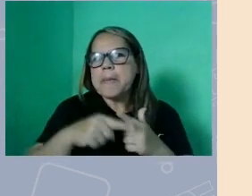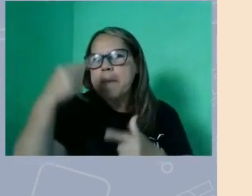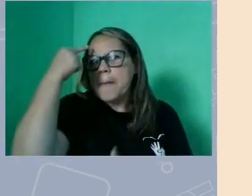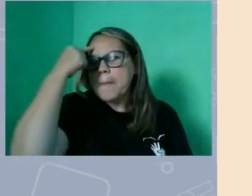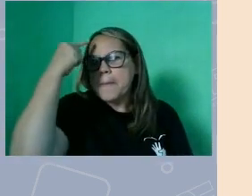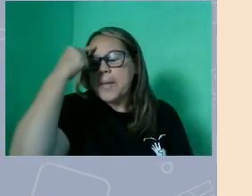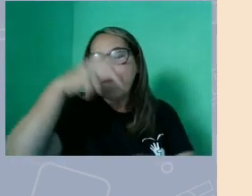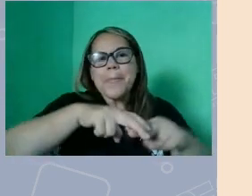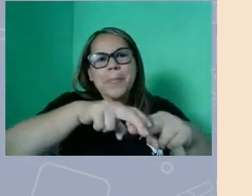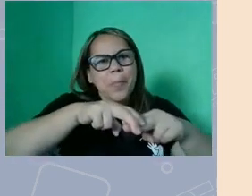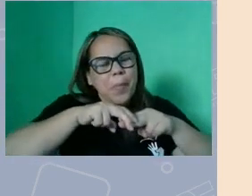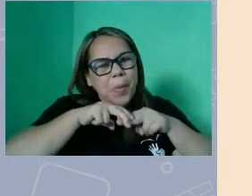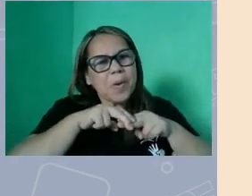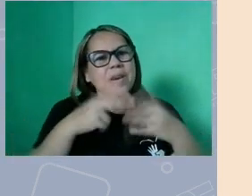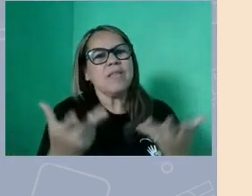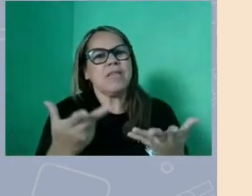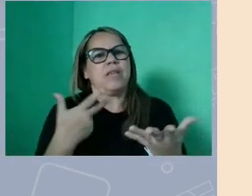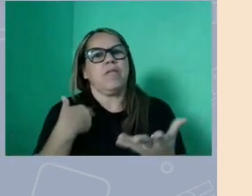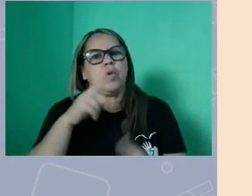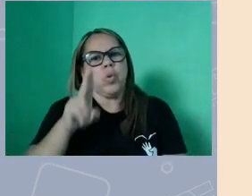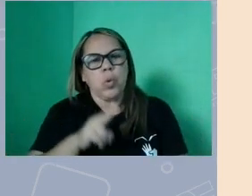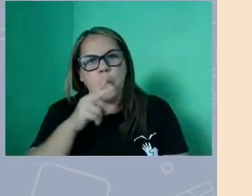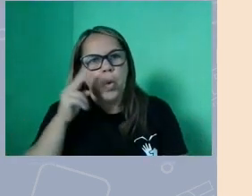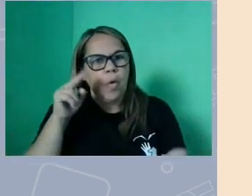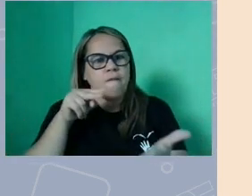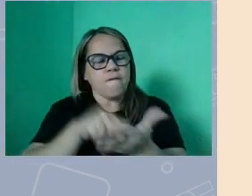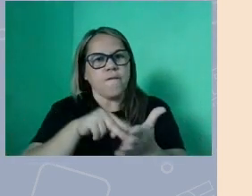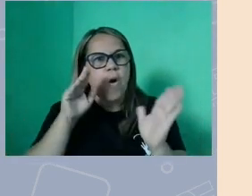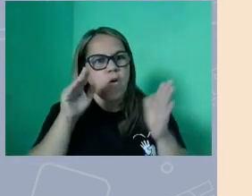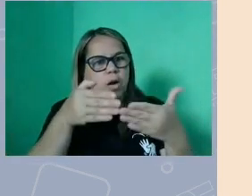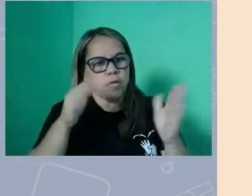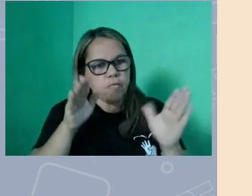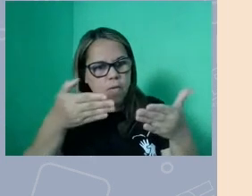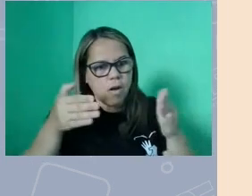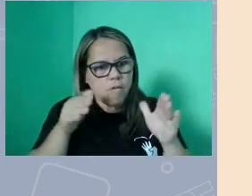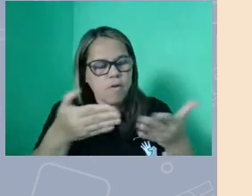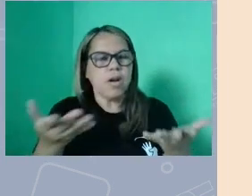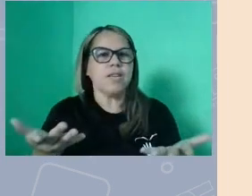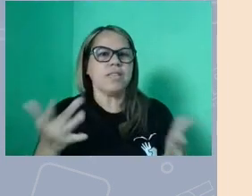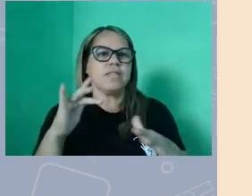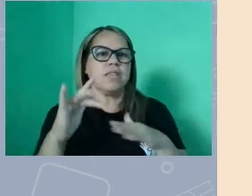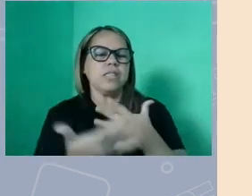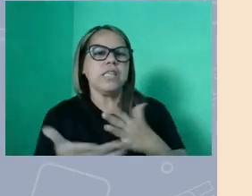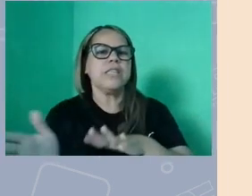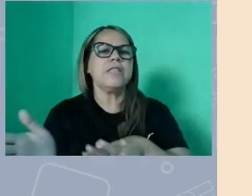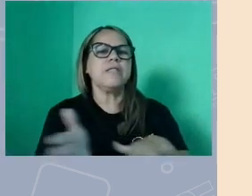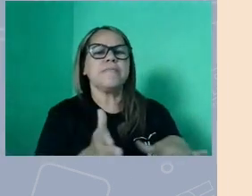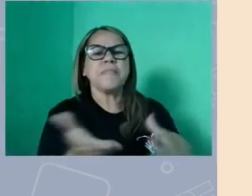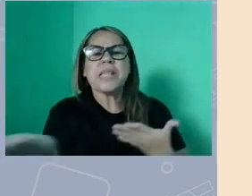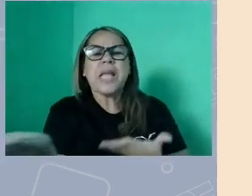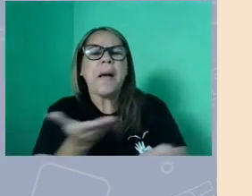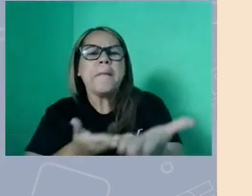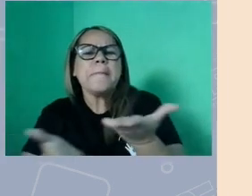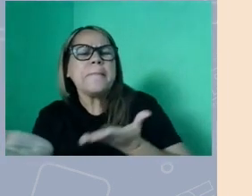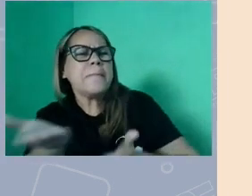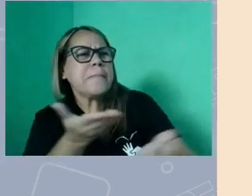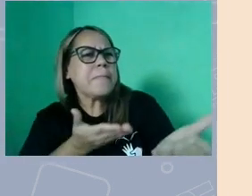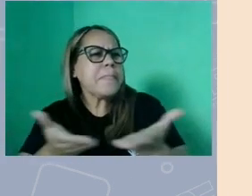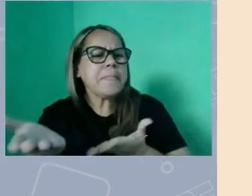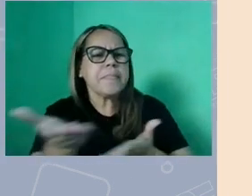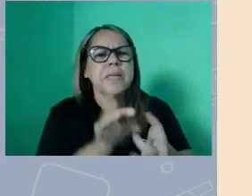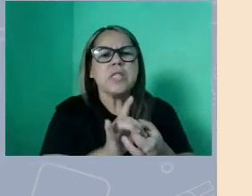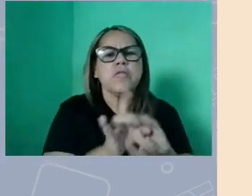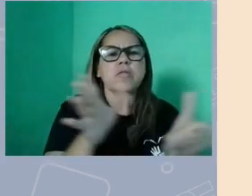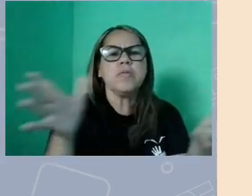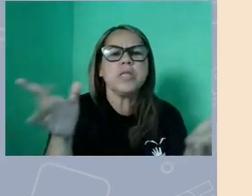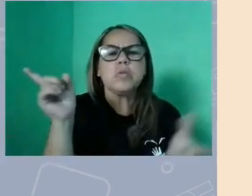decorrência dos excessivos dessas redes né e permite o compartilhamento de parte do cotidiano né